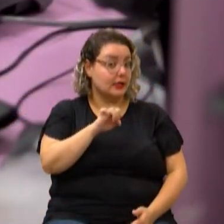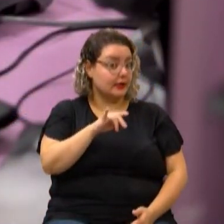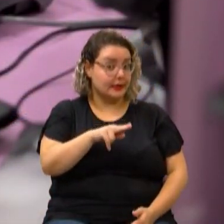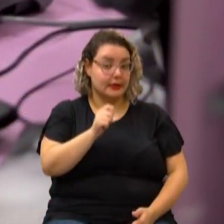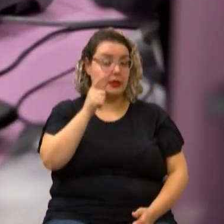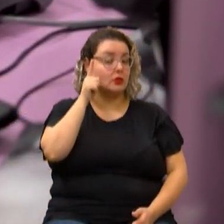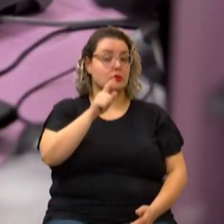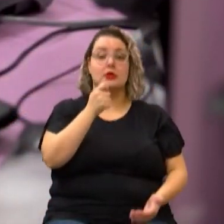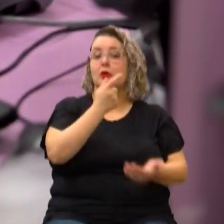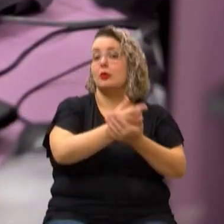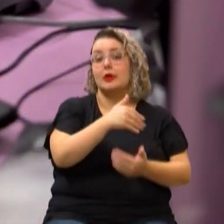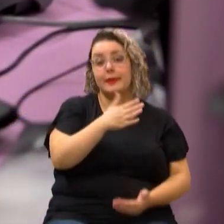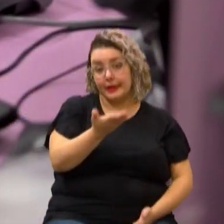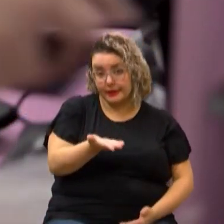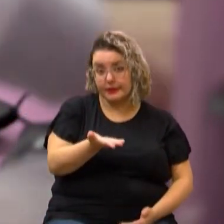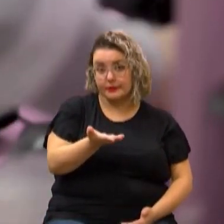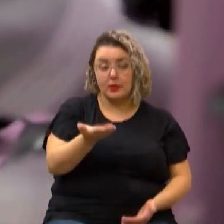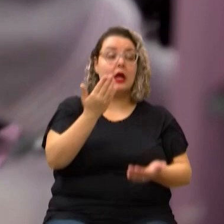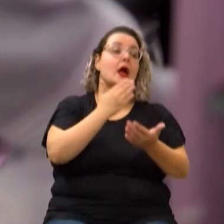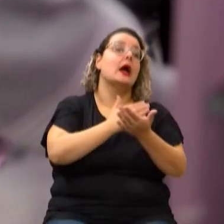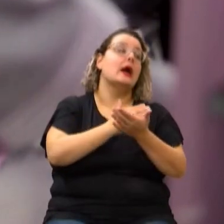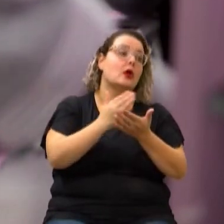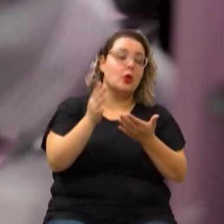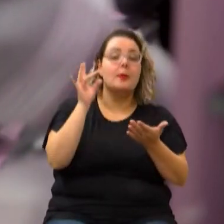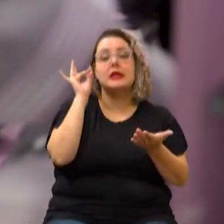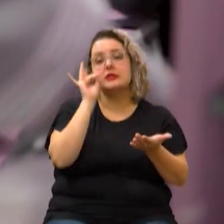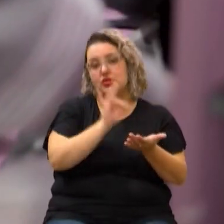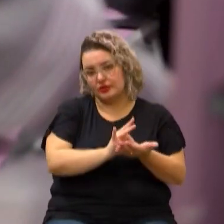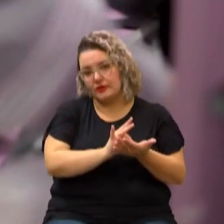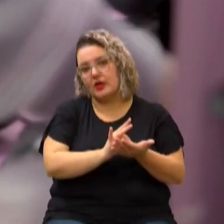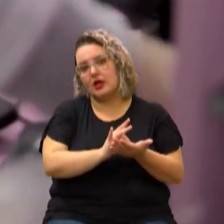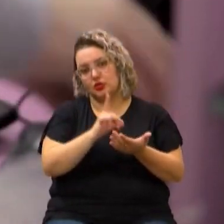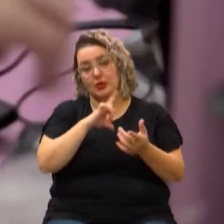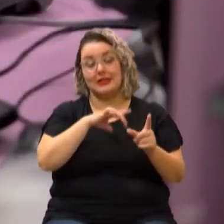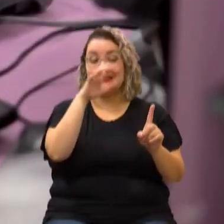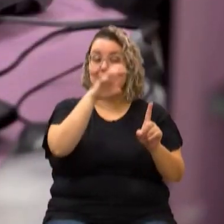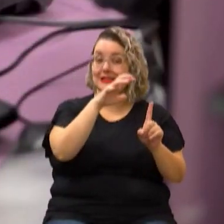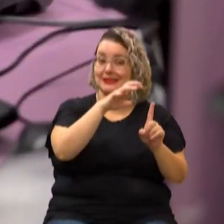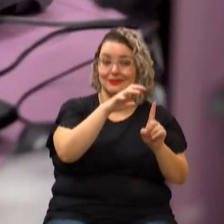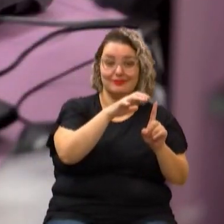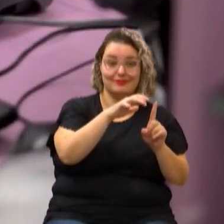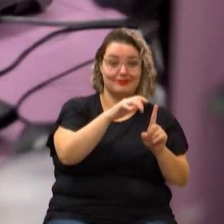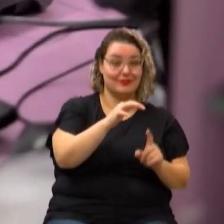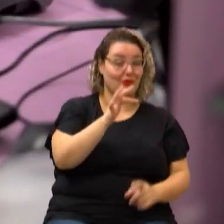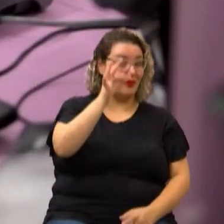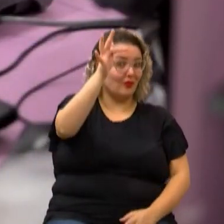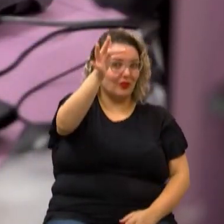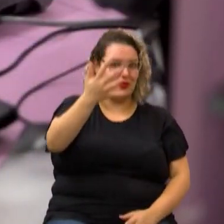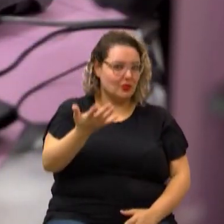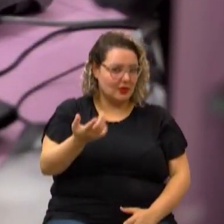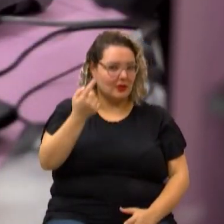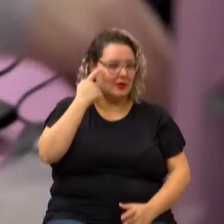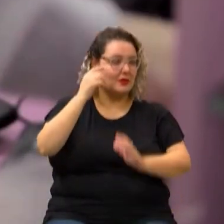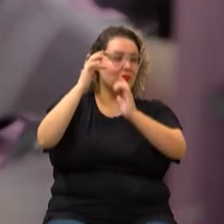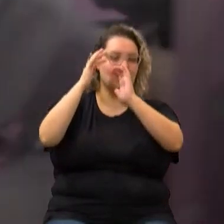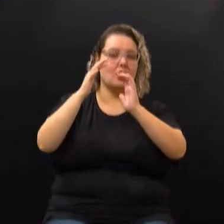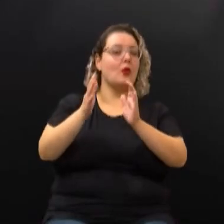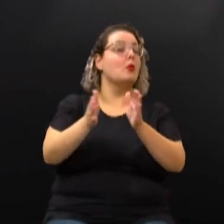não mudou, mas o preço subiu. O meu poder de consumo diminui. Eu não consigo mais